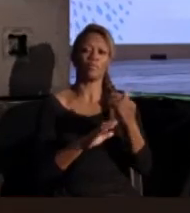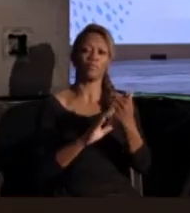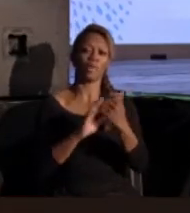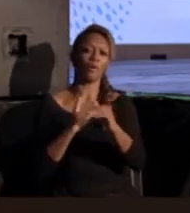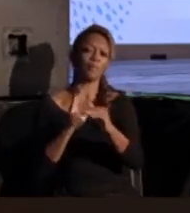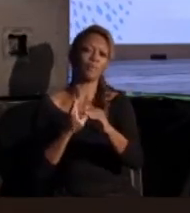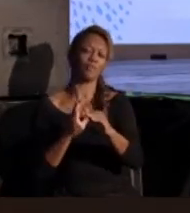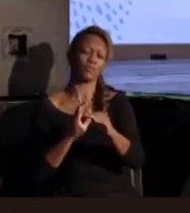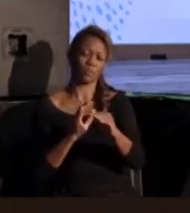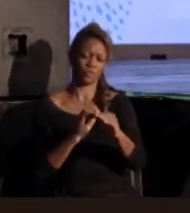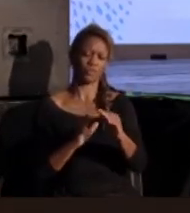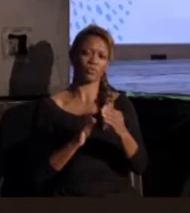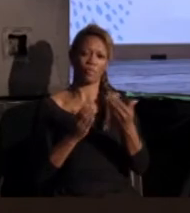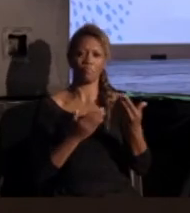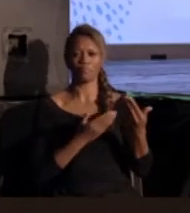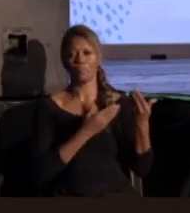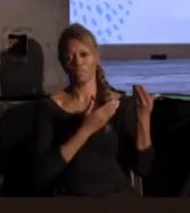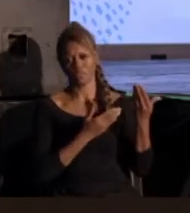quiser contato,